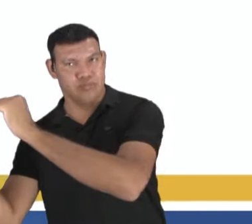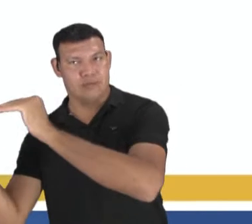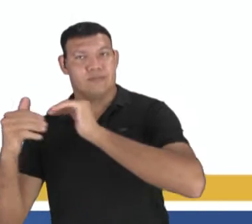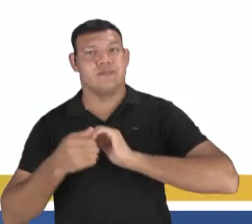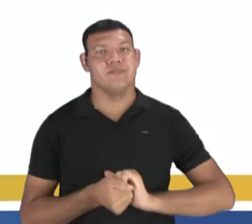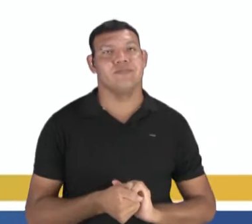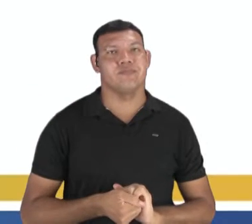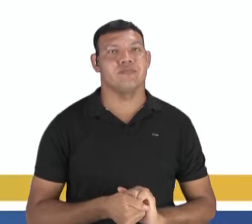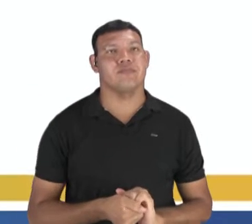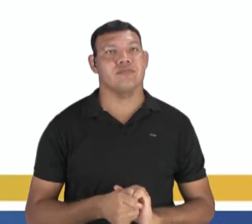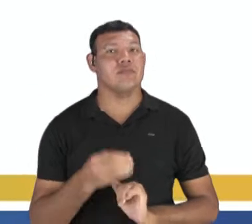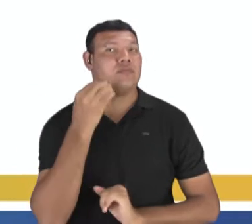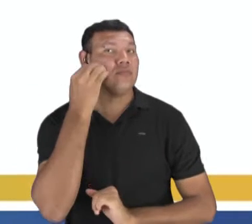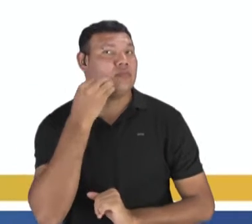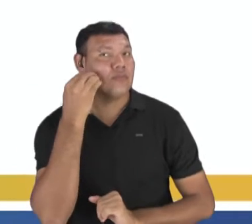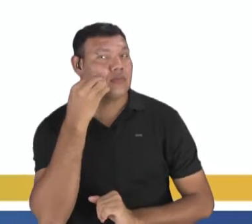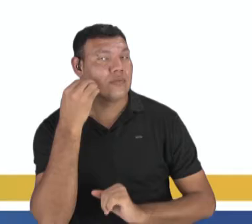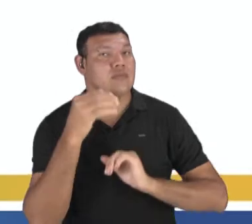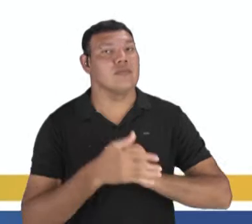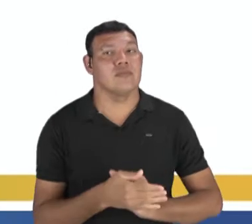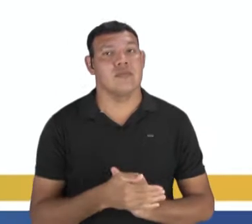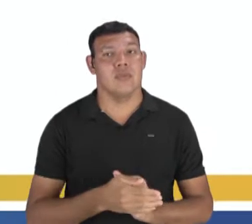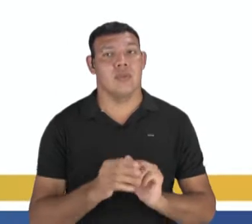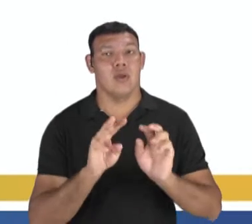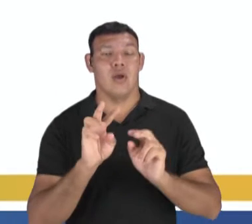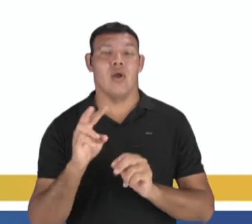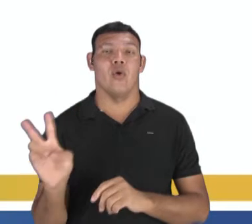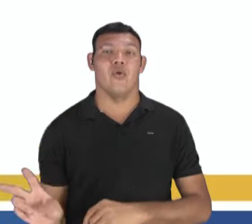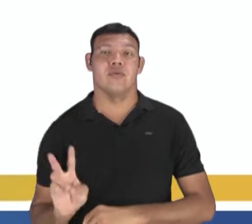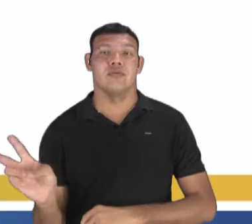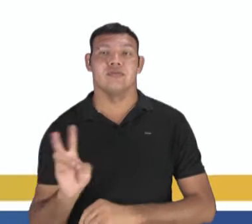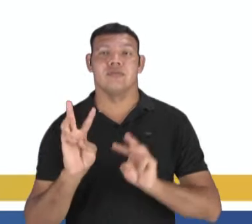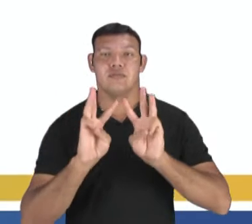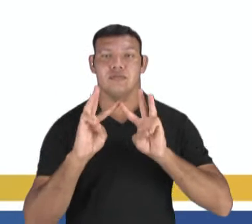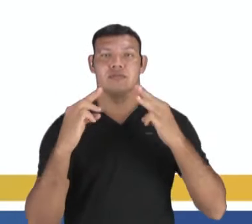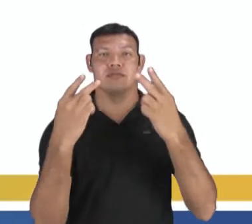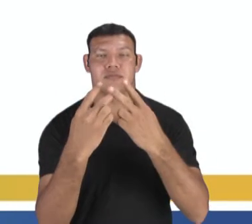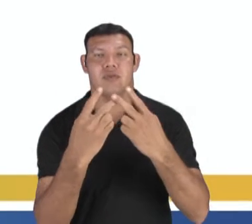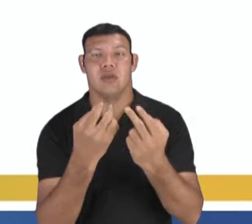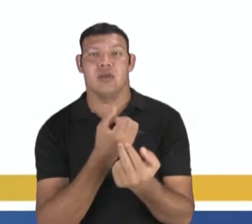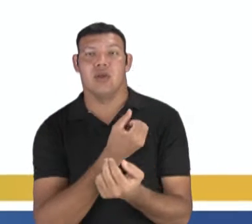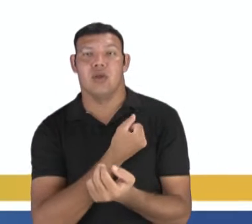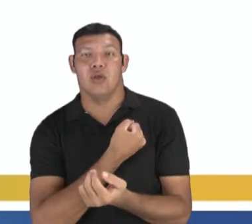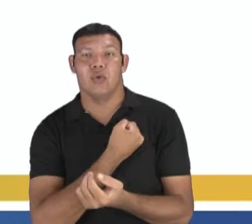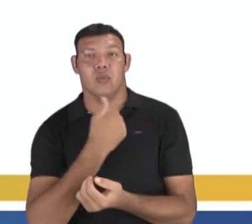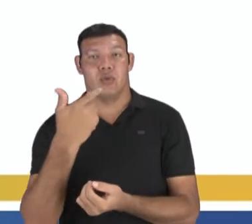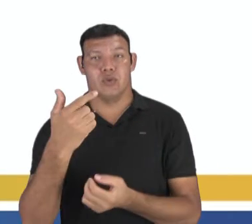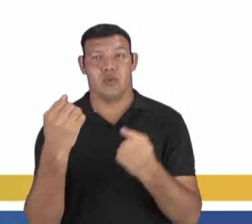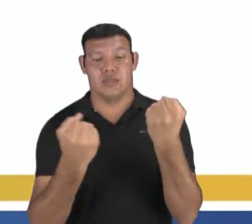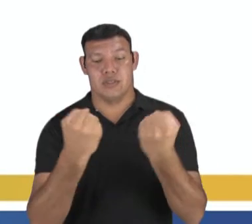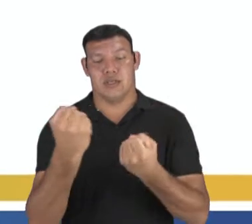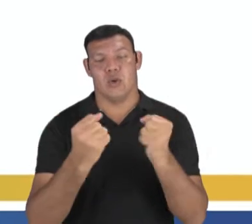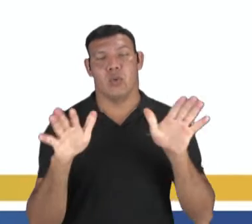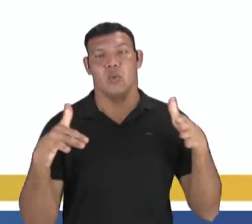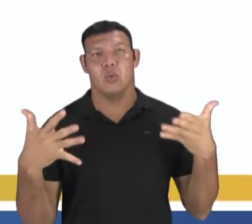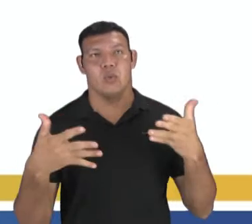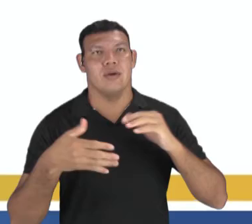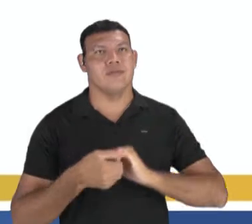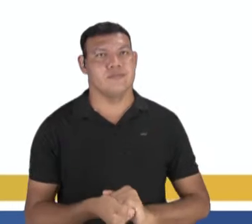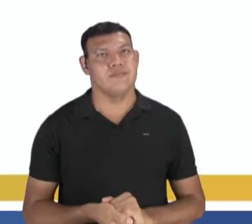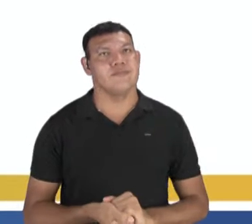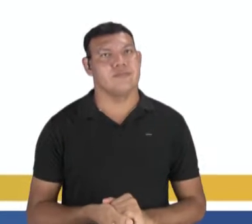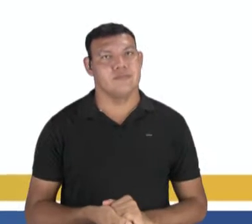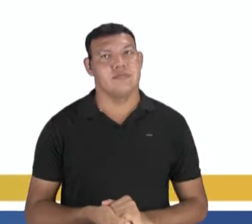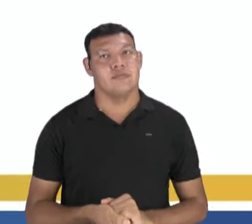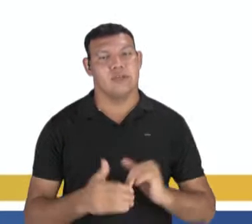Com base nos dados experimentais, o valor da massa do carrinho 2 é igual a... Então vamos lá, pessoal. Quantidade de movimento, tá? Sempre